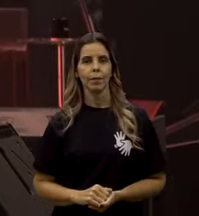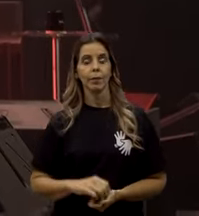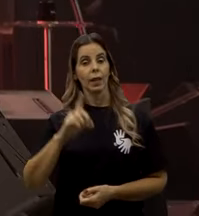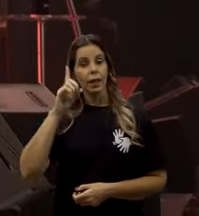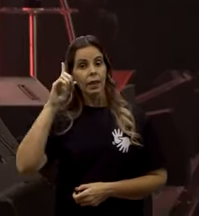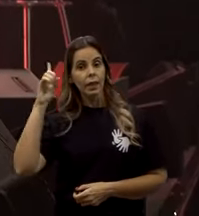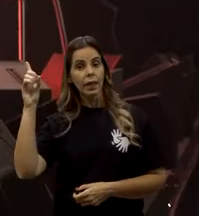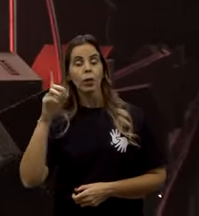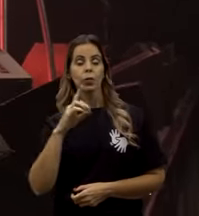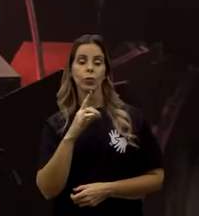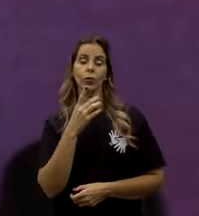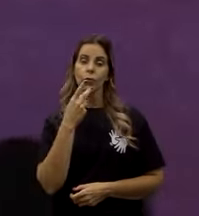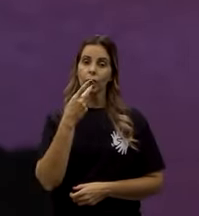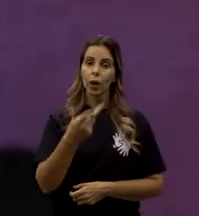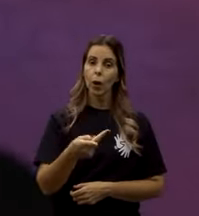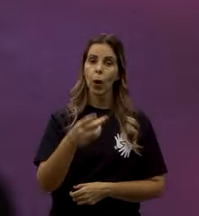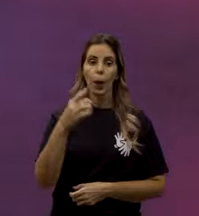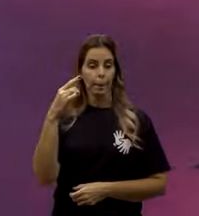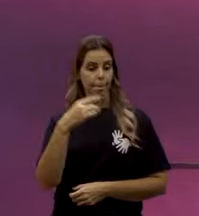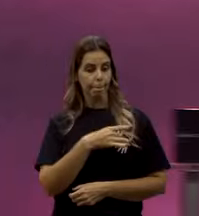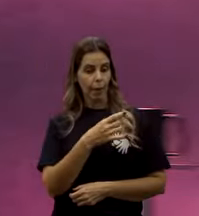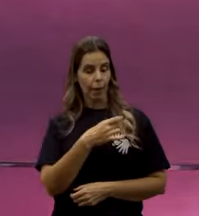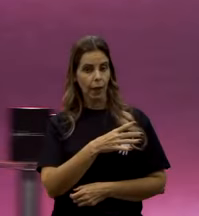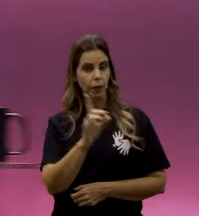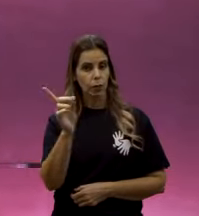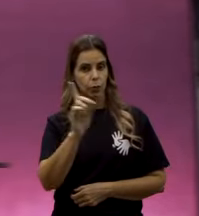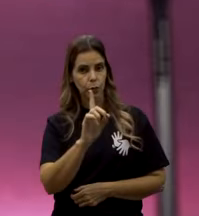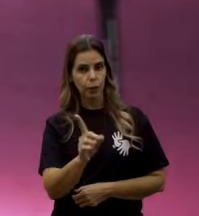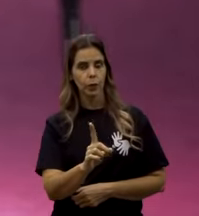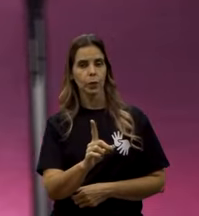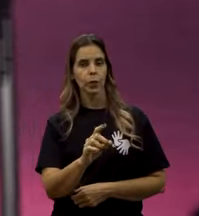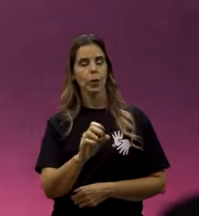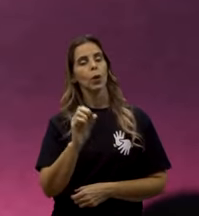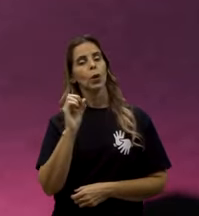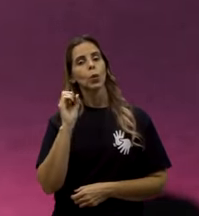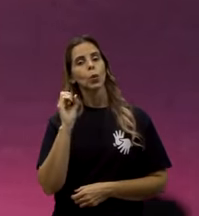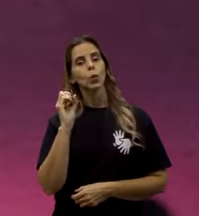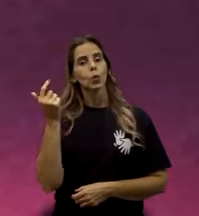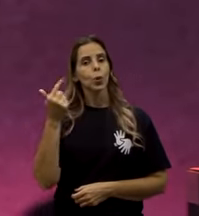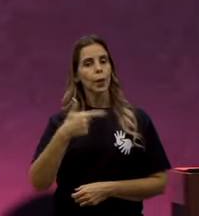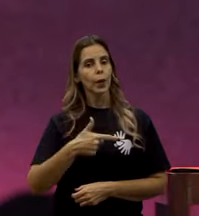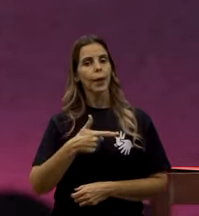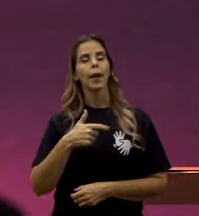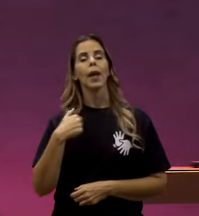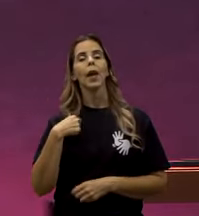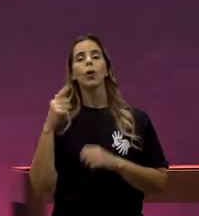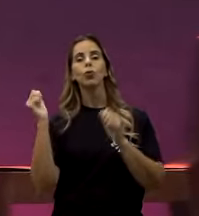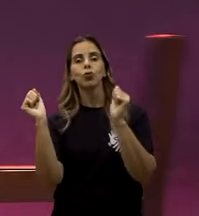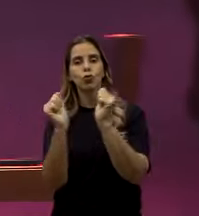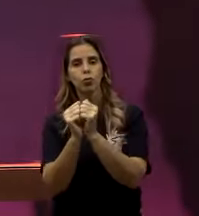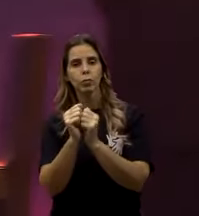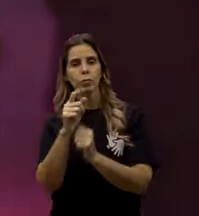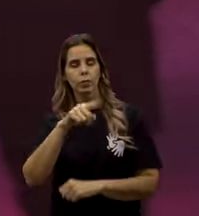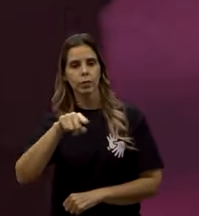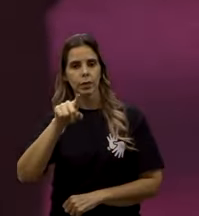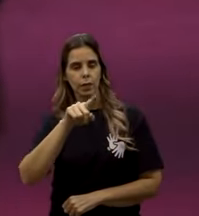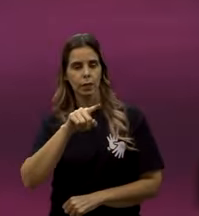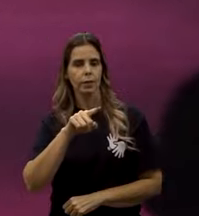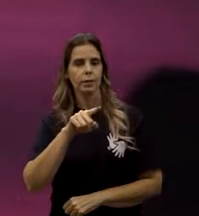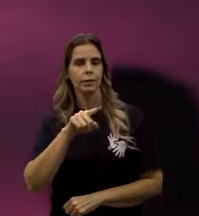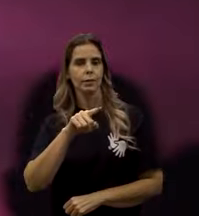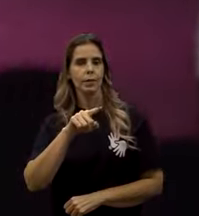Deus falou mais vezes para Josué Não tenha medo do que eu tô com você Deus falou mais